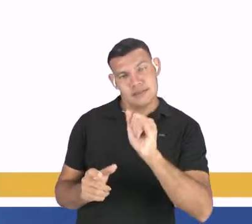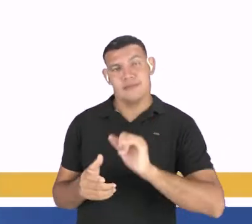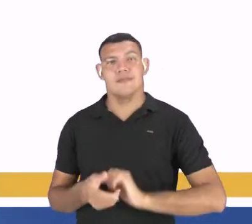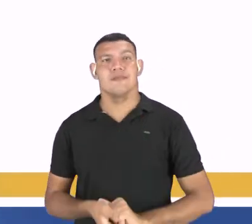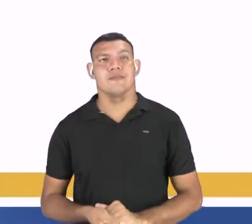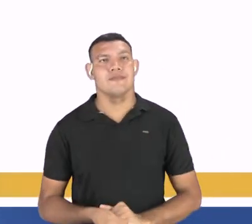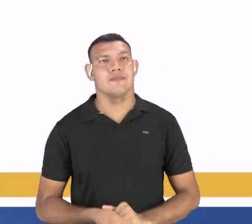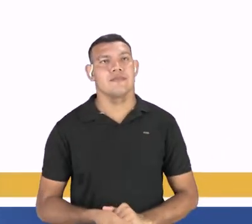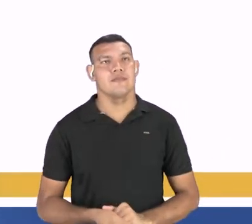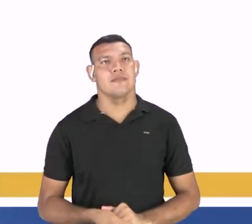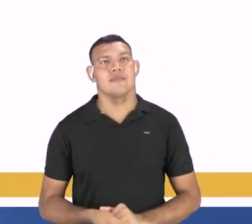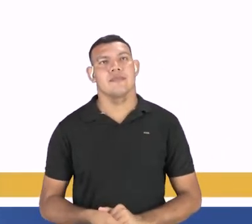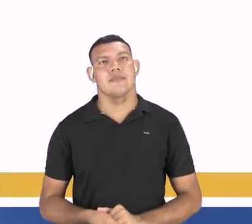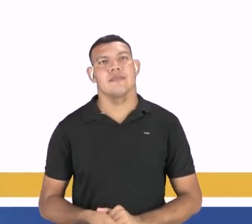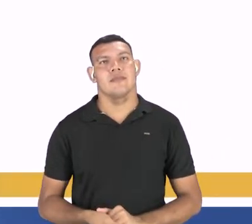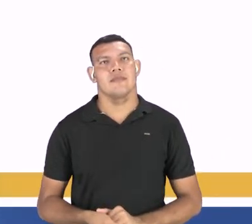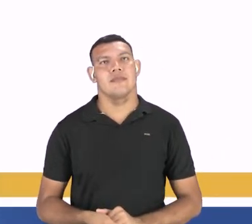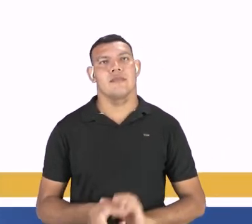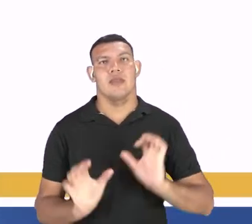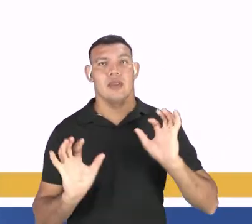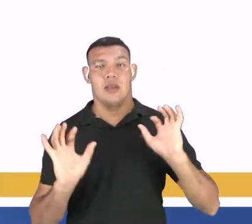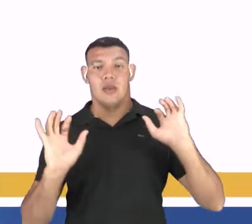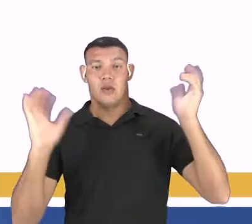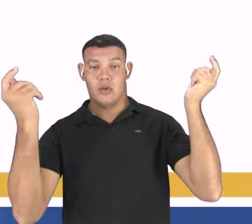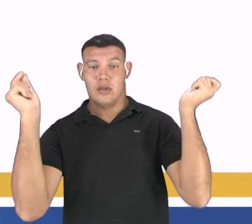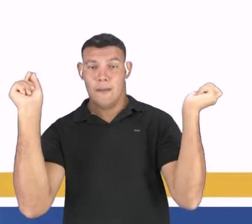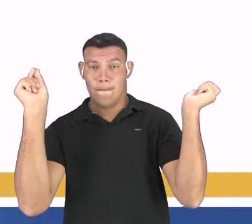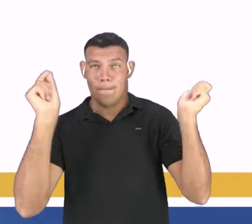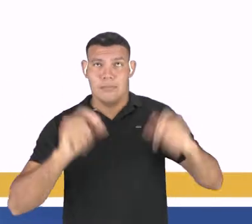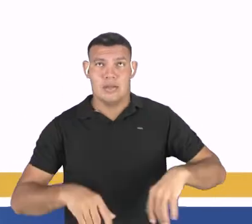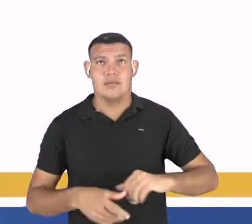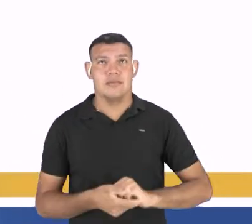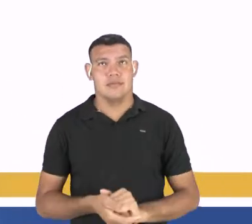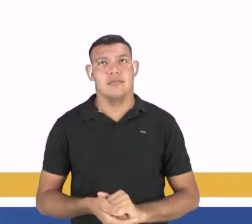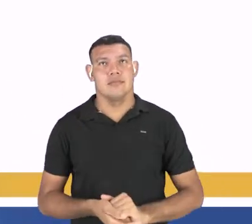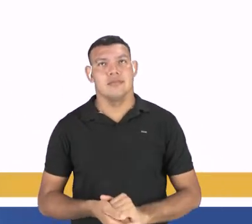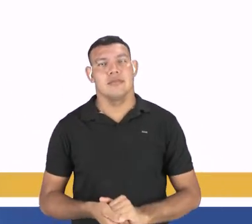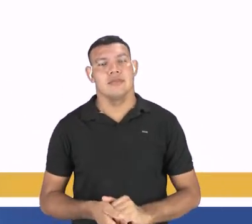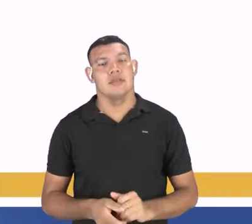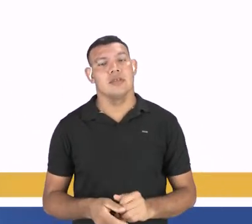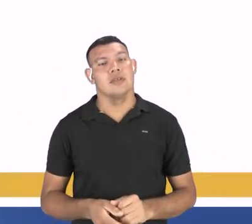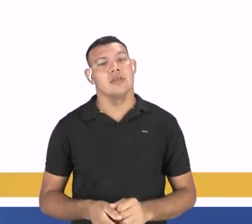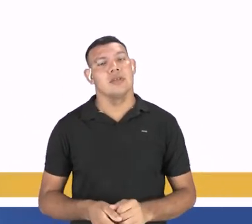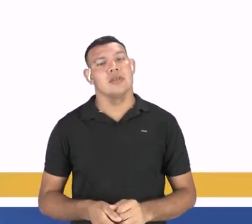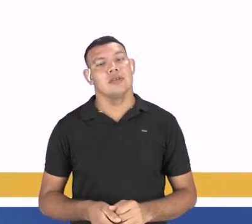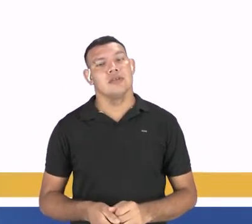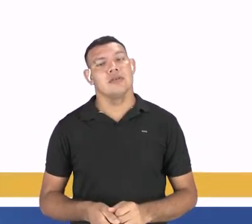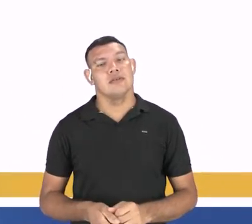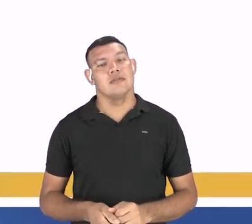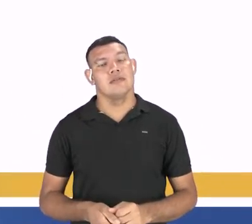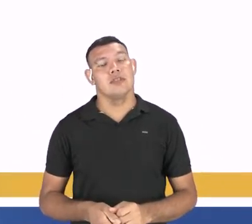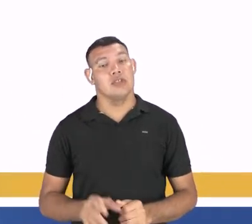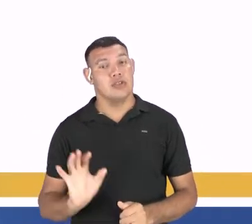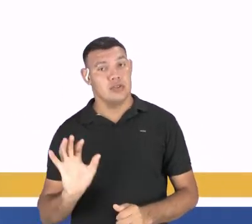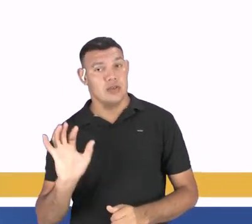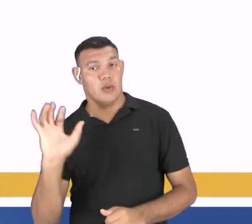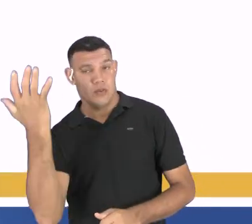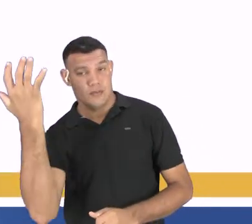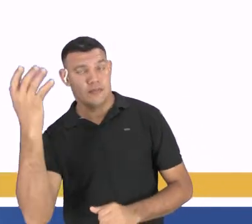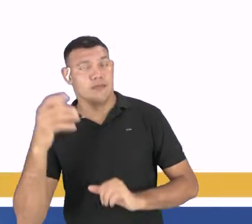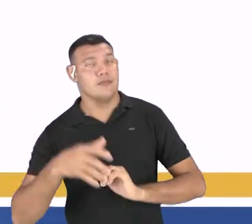Acontecimentos possíveis de cumprir-se. Olha só, quando a gente quiser expressar isso daí, algo que seja possível de